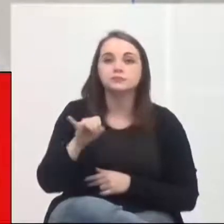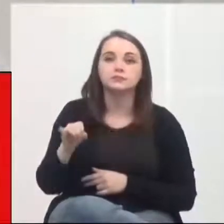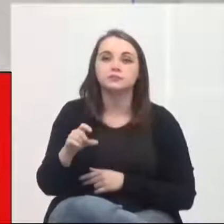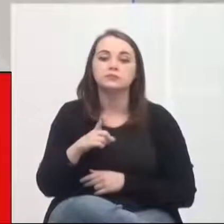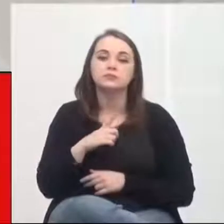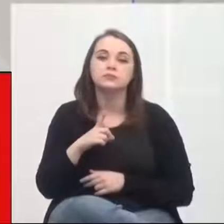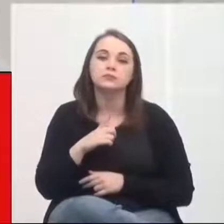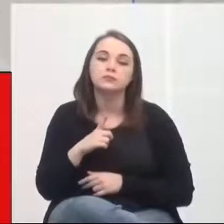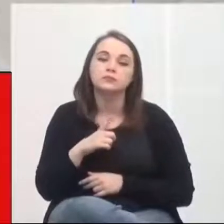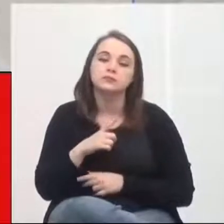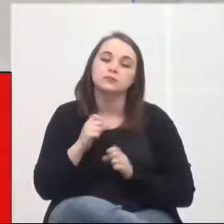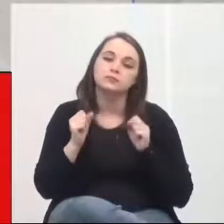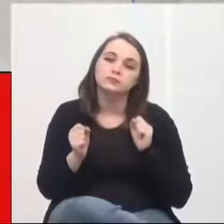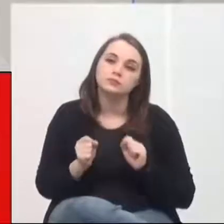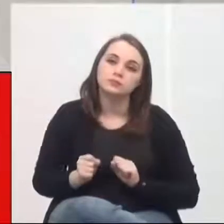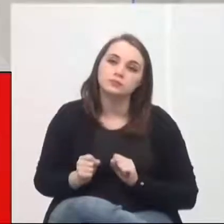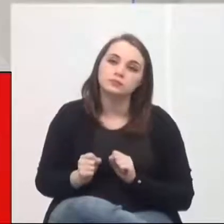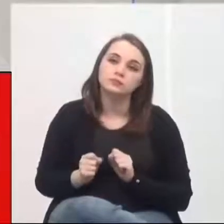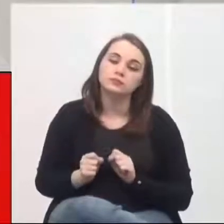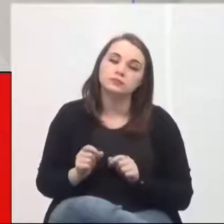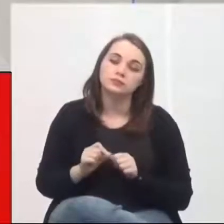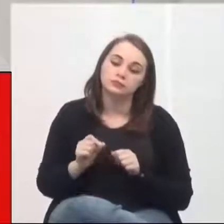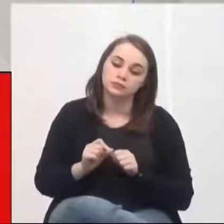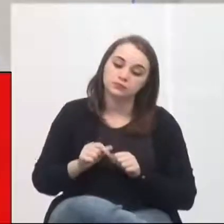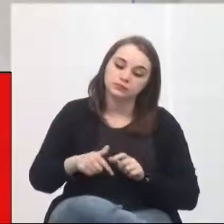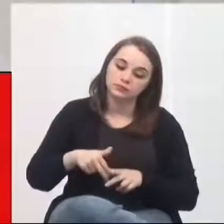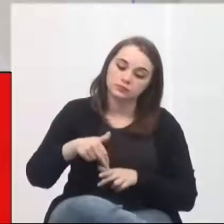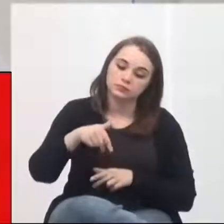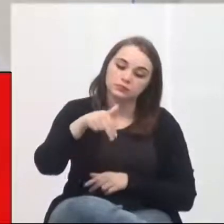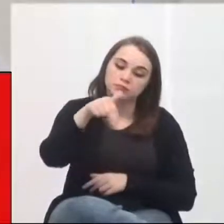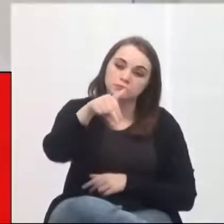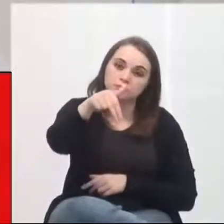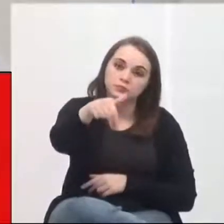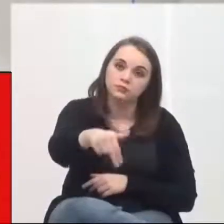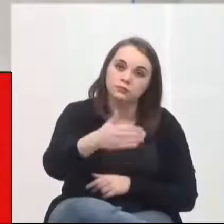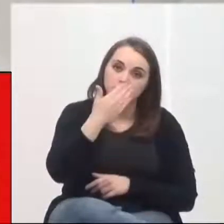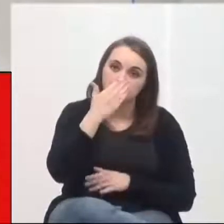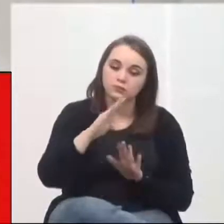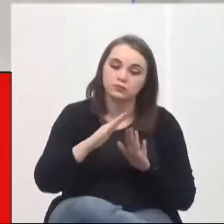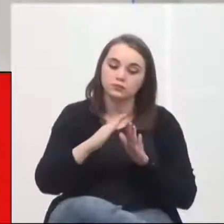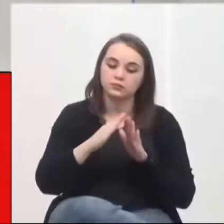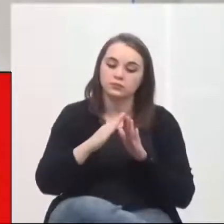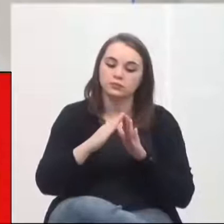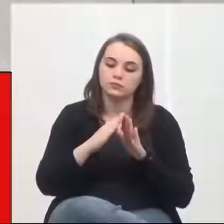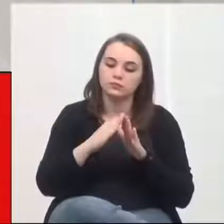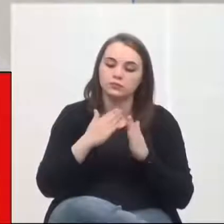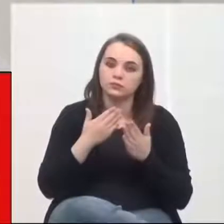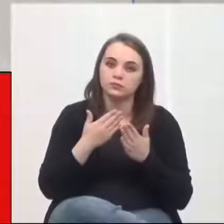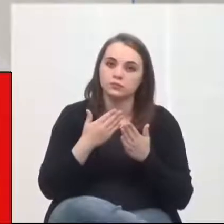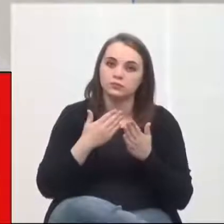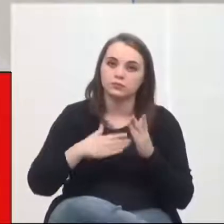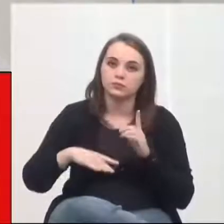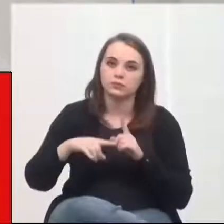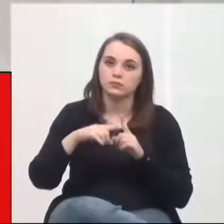questionando o seguinte: se há possibilidade de colocar uma faixa de pedestres elevada em frente à Igreja do Evangelho Quadrangular,